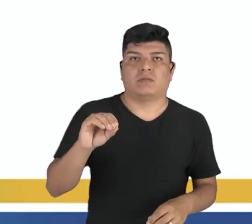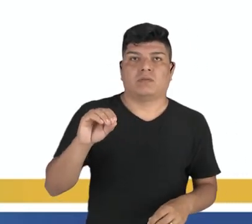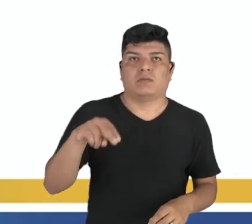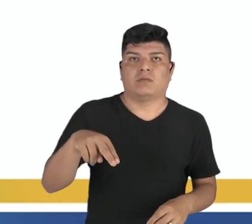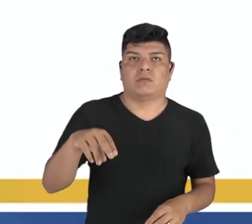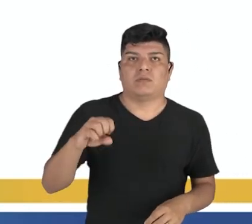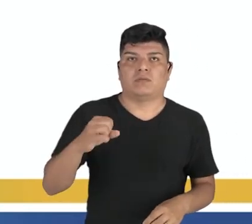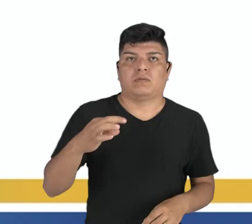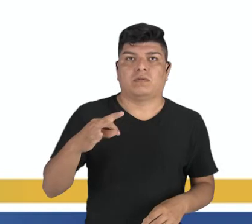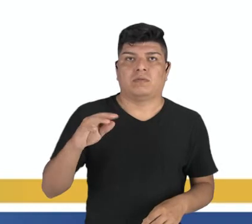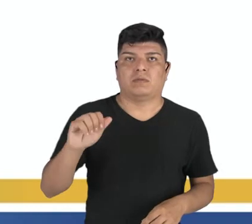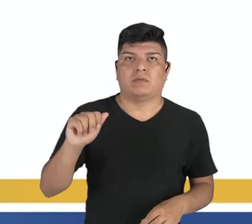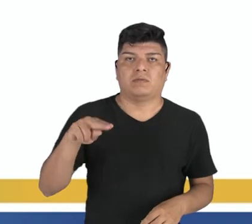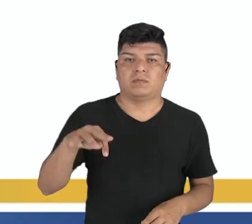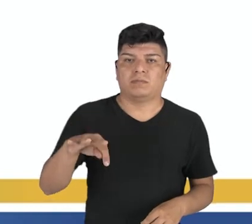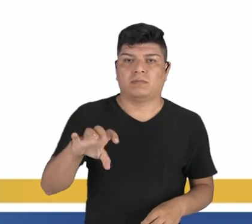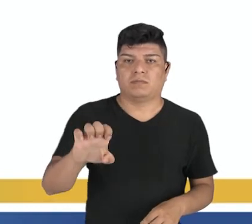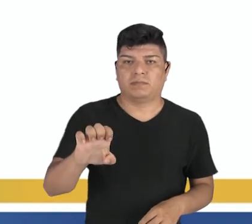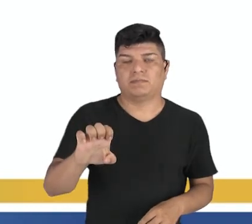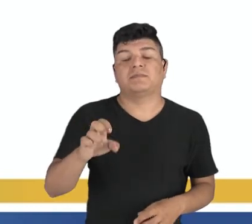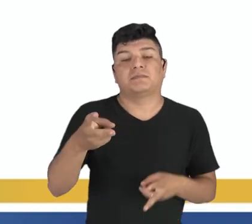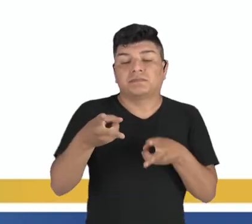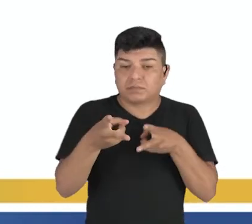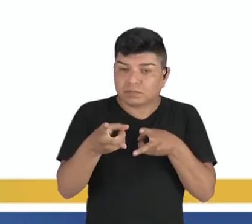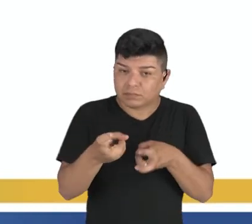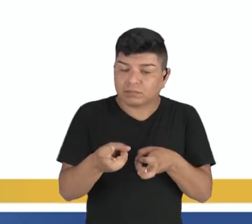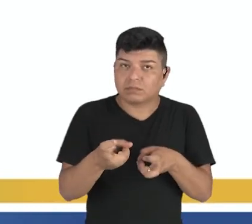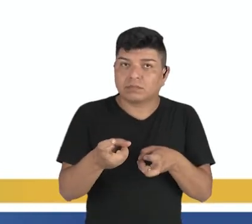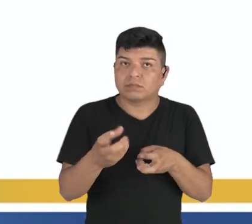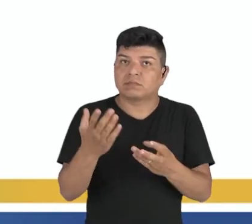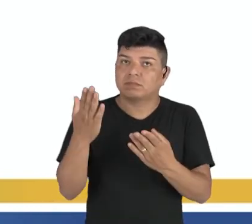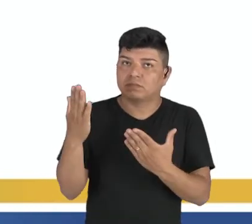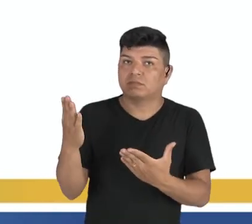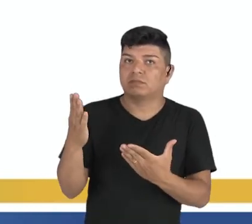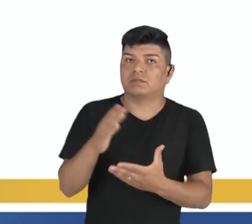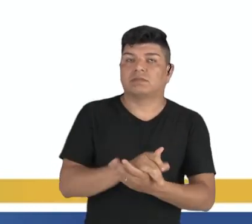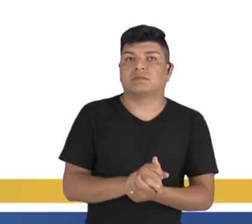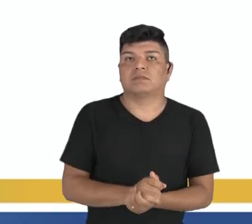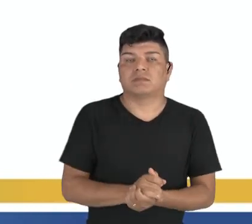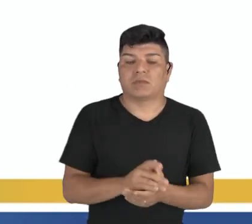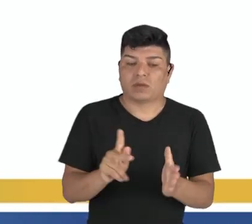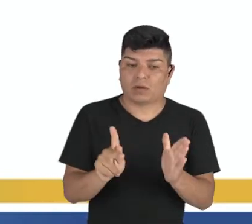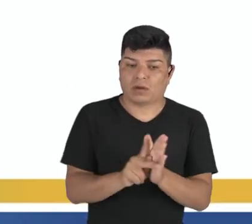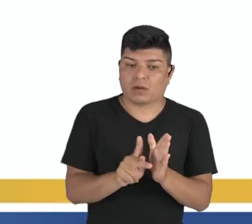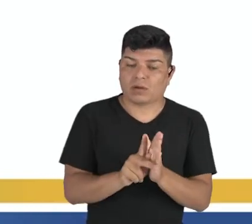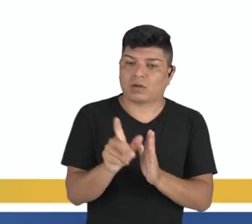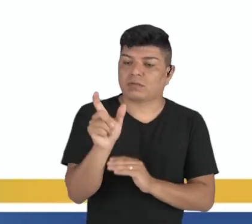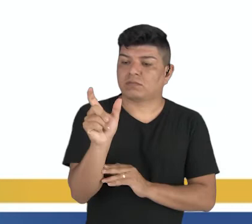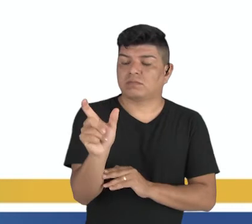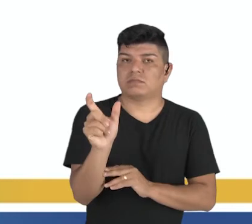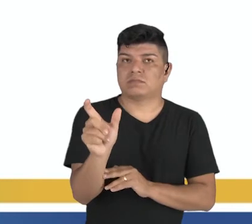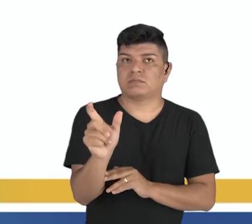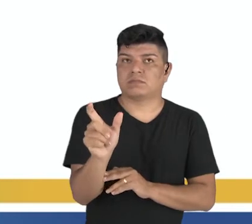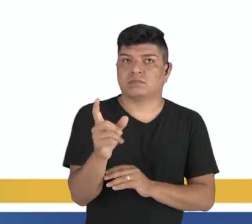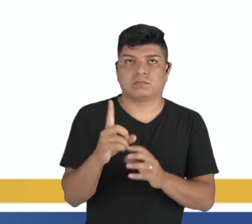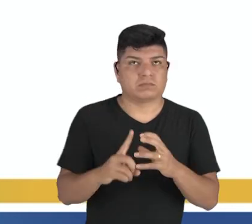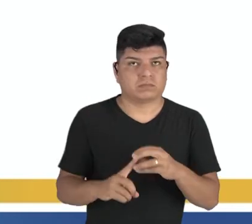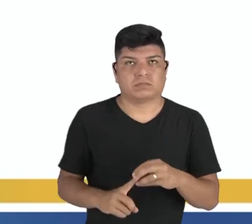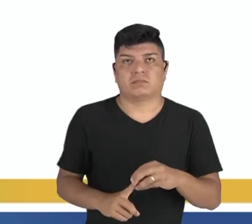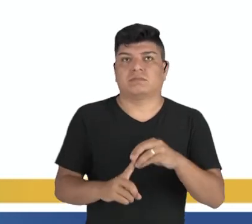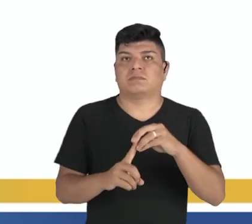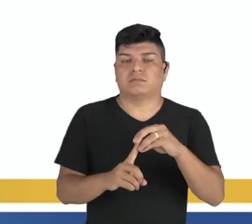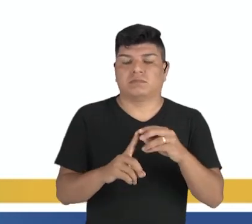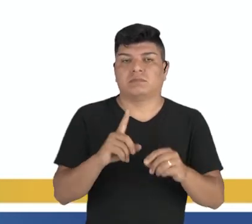de constante. Então, nesse caso, percebo que esse termo, como a própria palavra está falando, termo